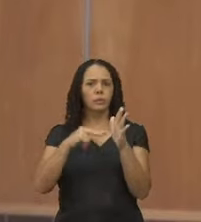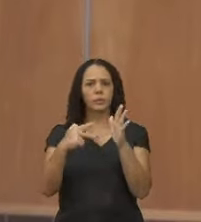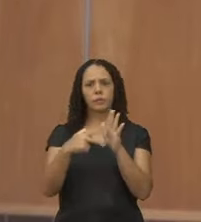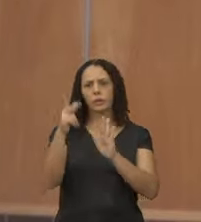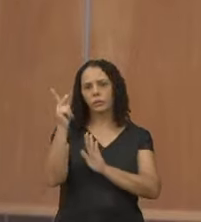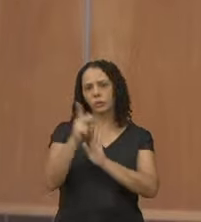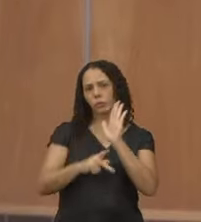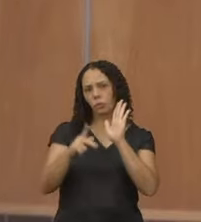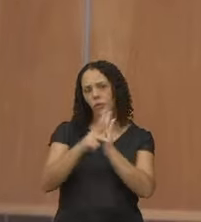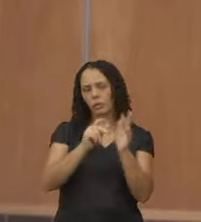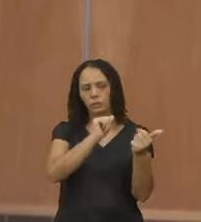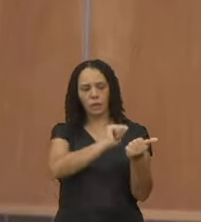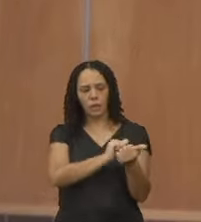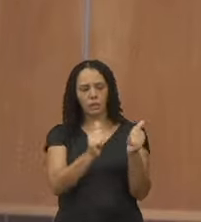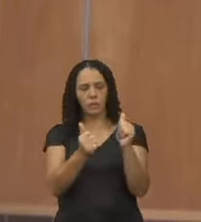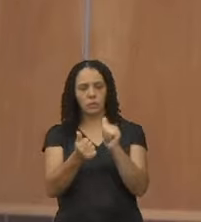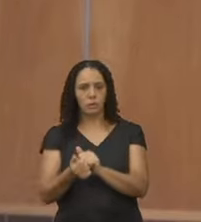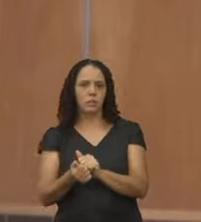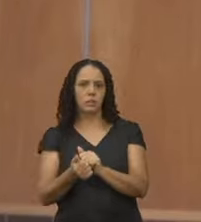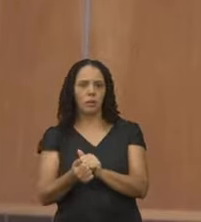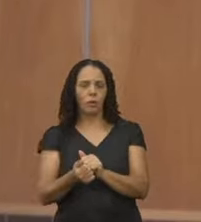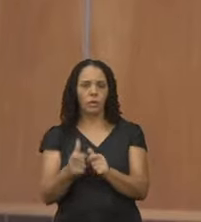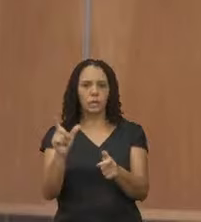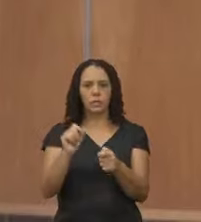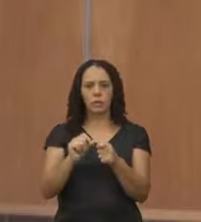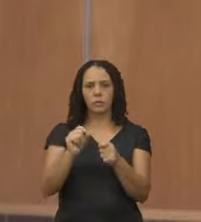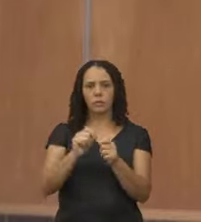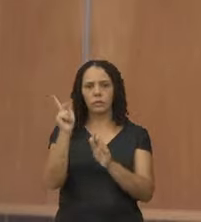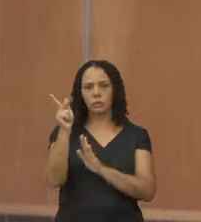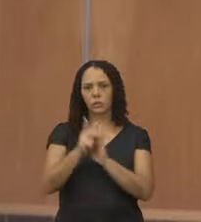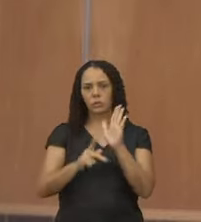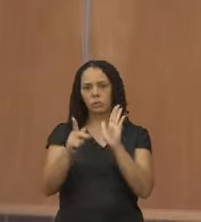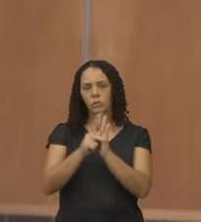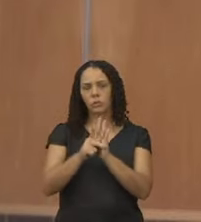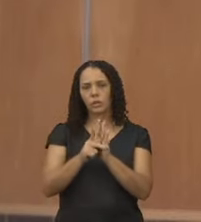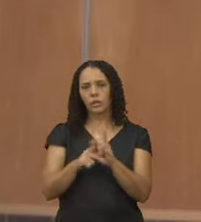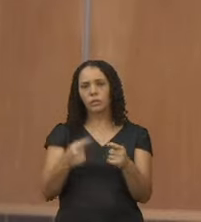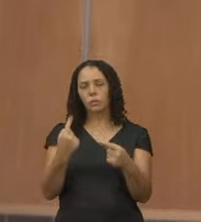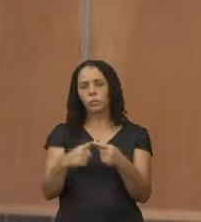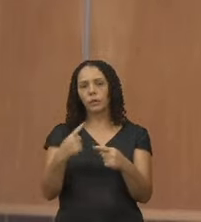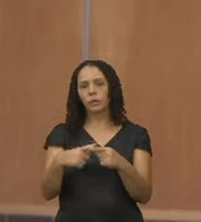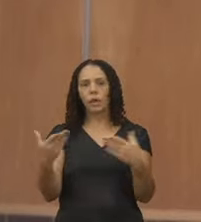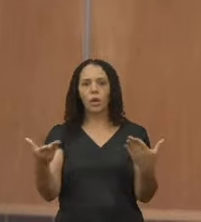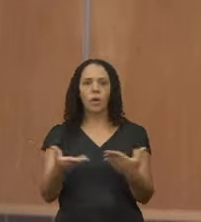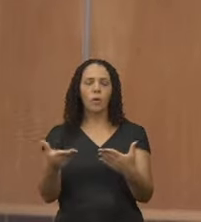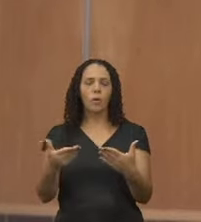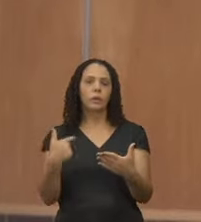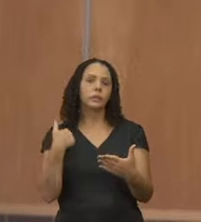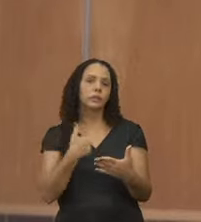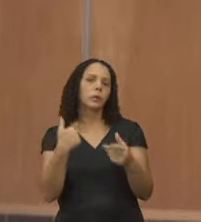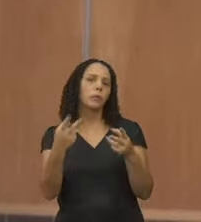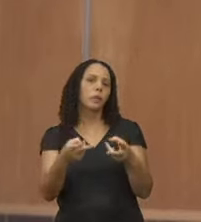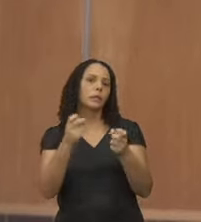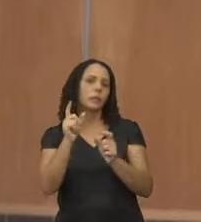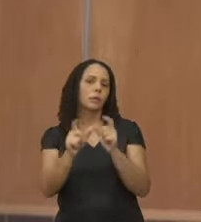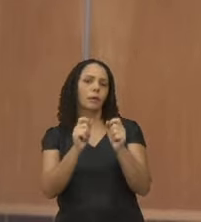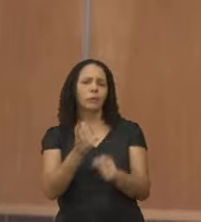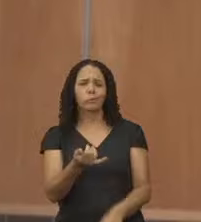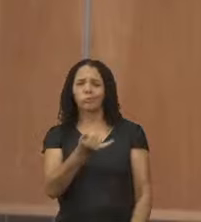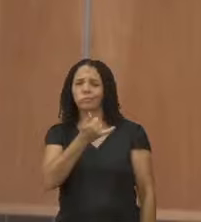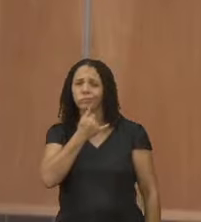projeto, a adequação que estava sendo feito nesse projeto, até mesmo porque hoje o que a gente vê, infelizmente, em alguns lugares